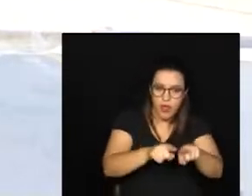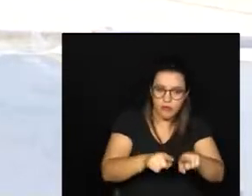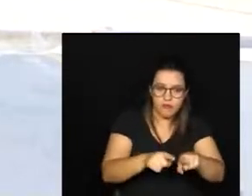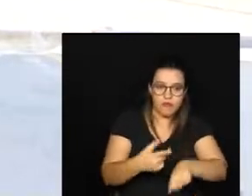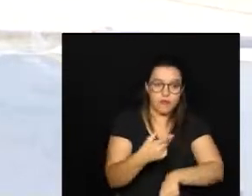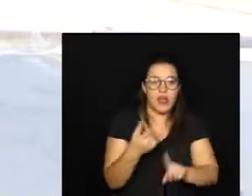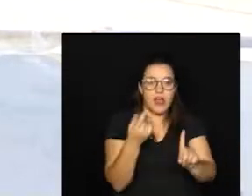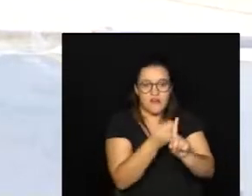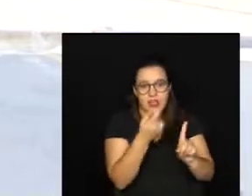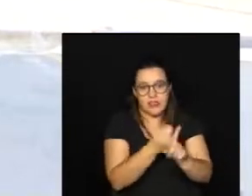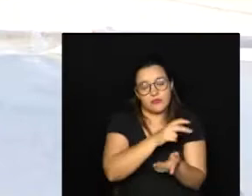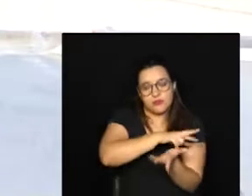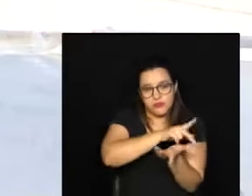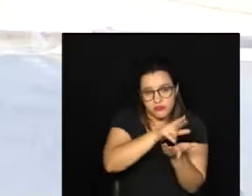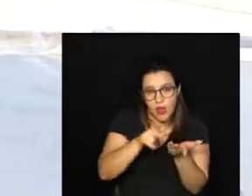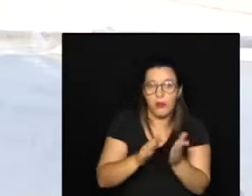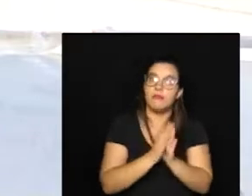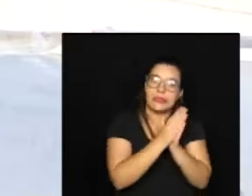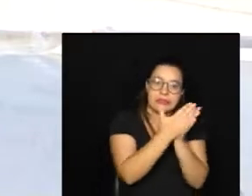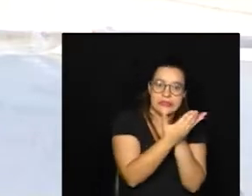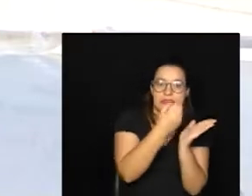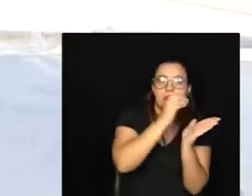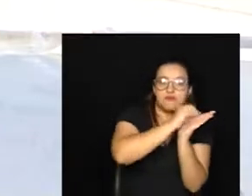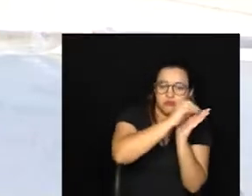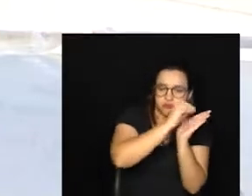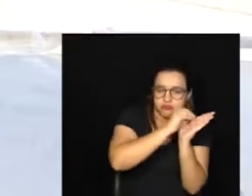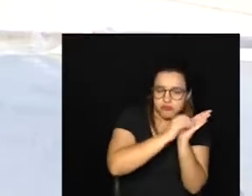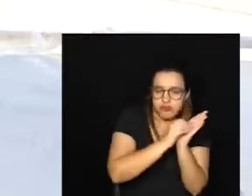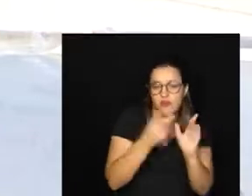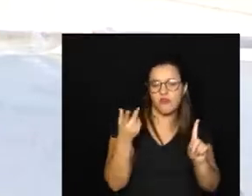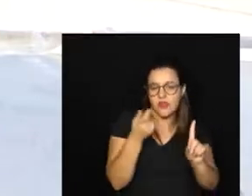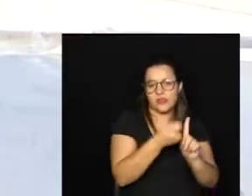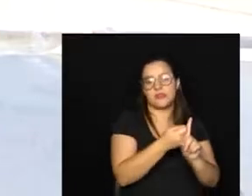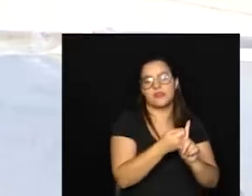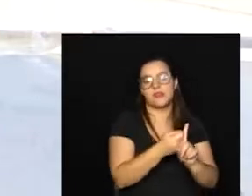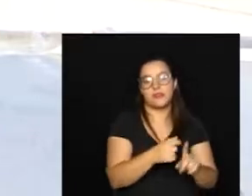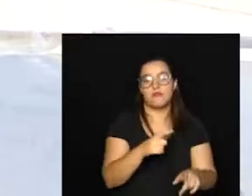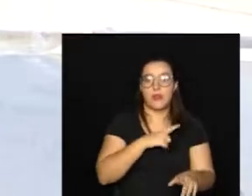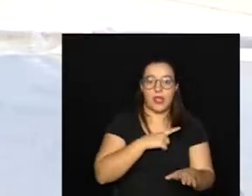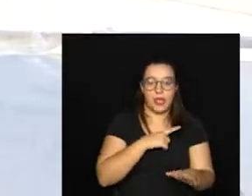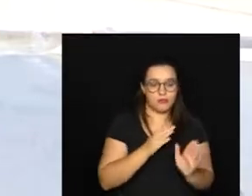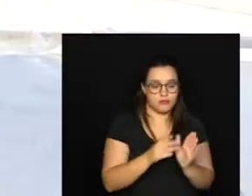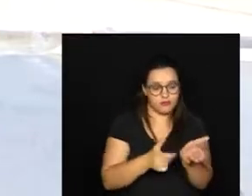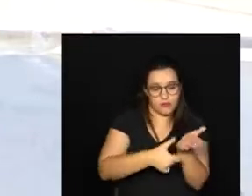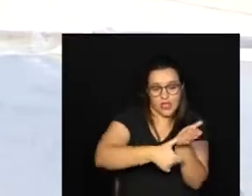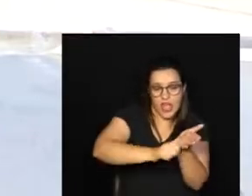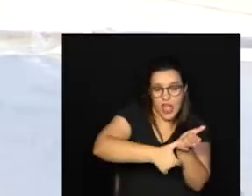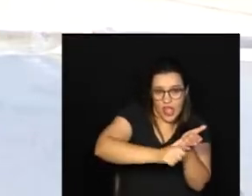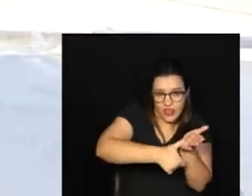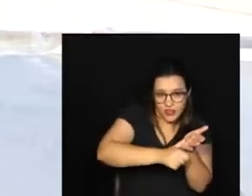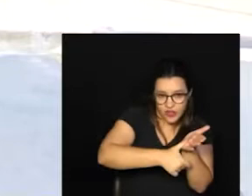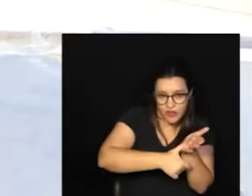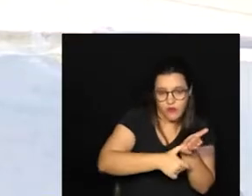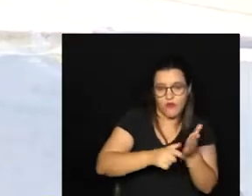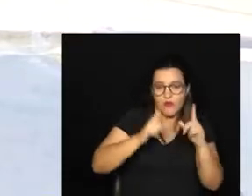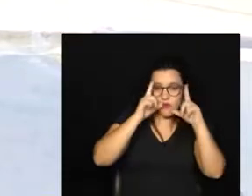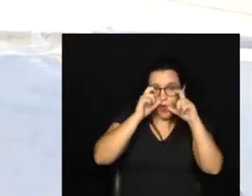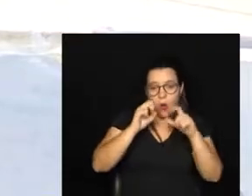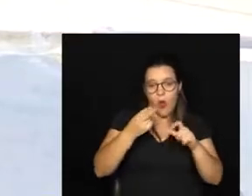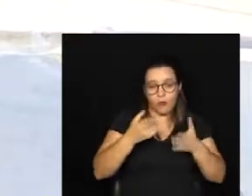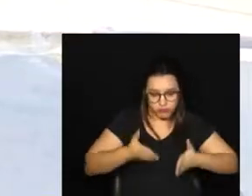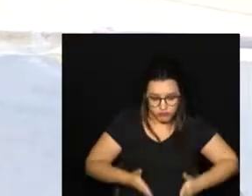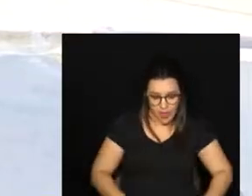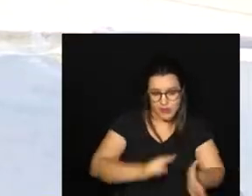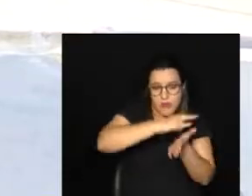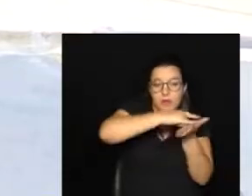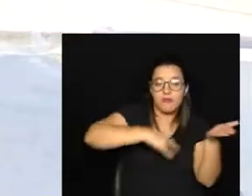Por isso é importante sempre levar a carteira de vacinação. Leve também o documento de identidade do seu filho, pode ser o RG, pode ser a certidão de